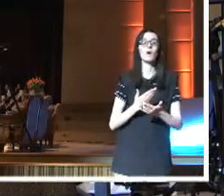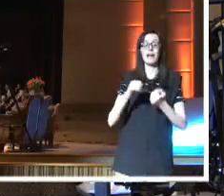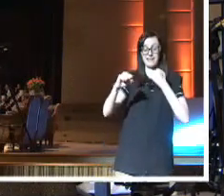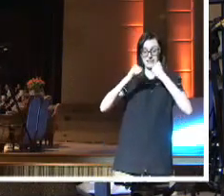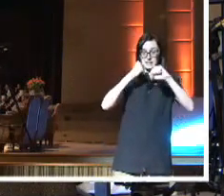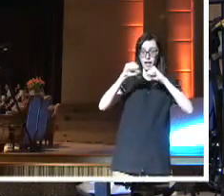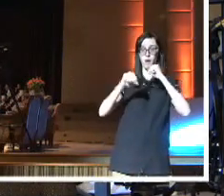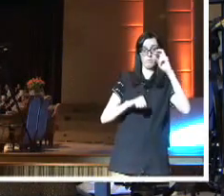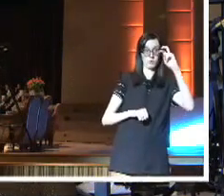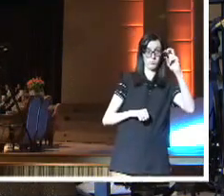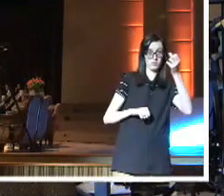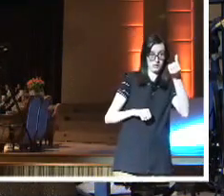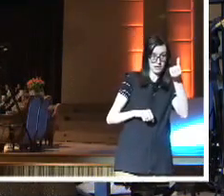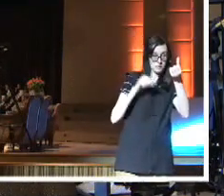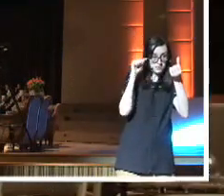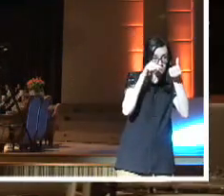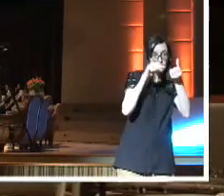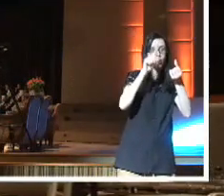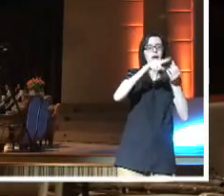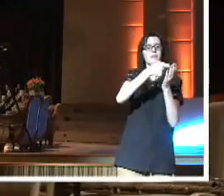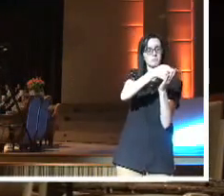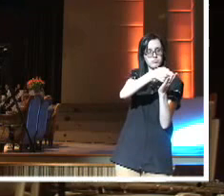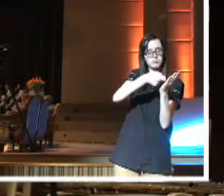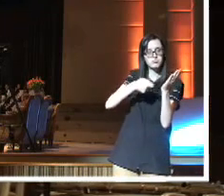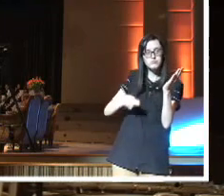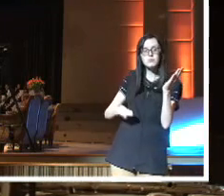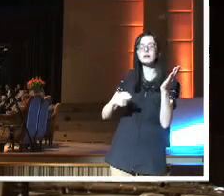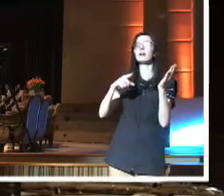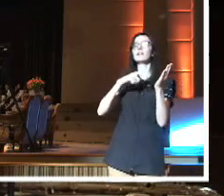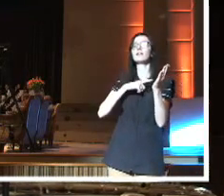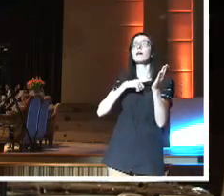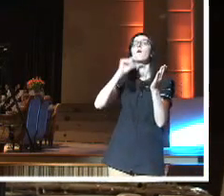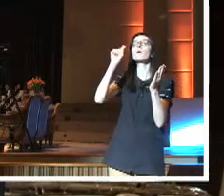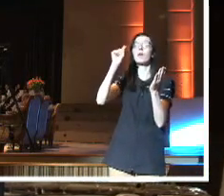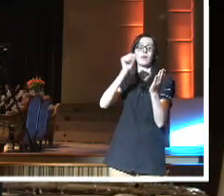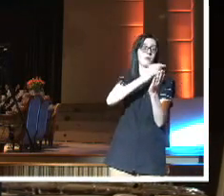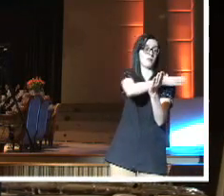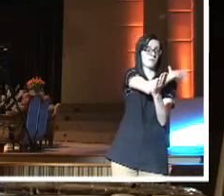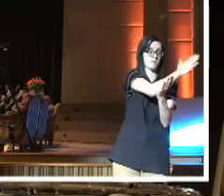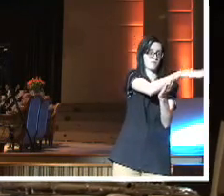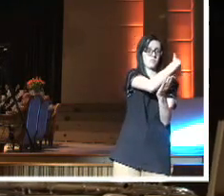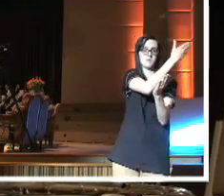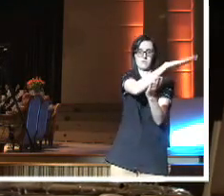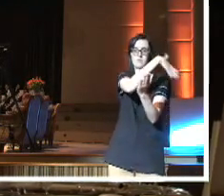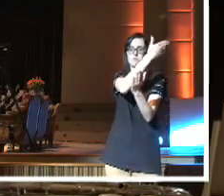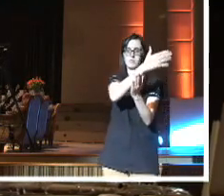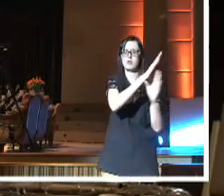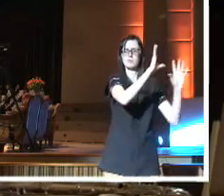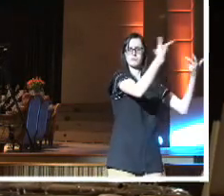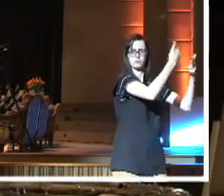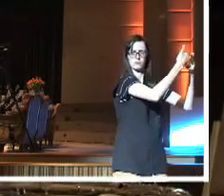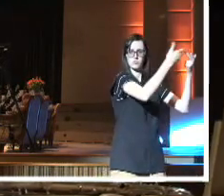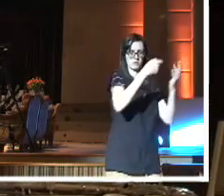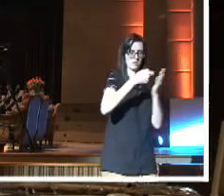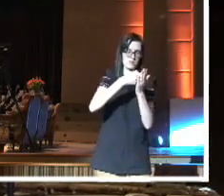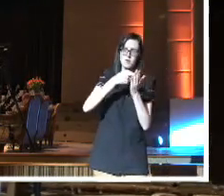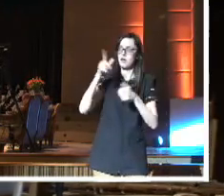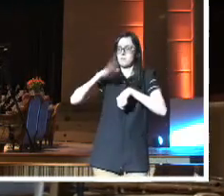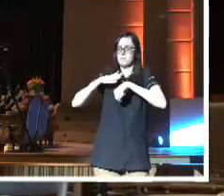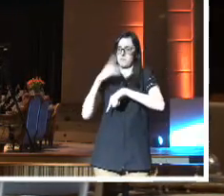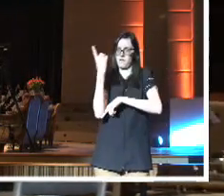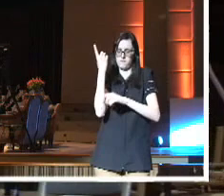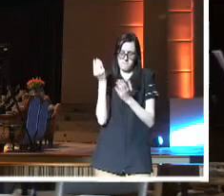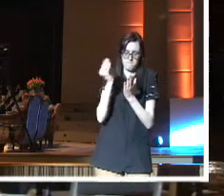Salmo 56, ele foi escrito enquanto os eventos estavam acontecendo. E o